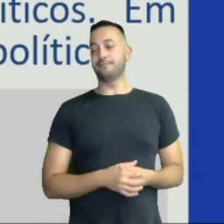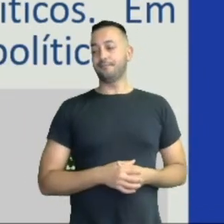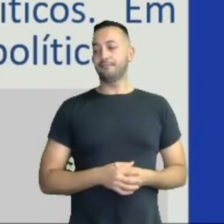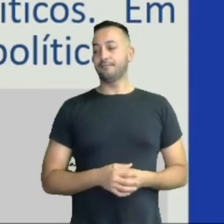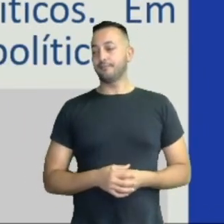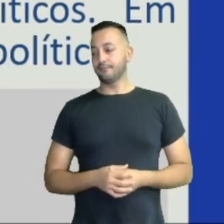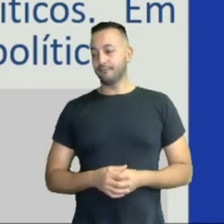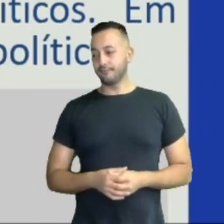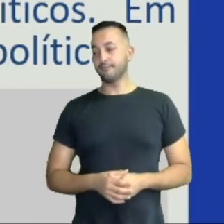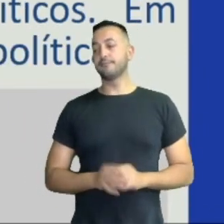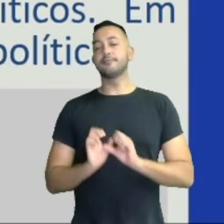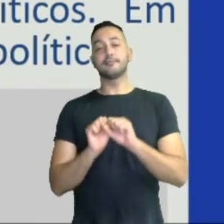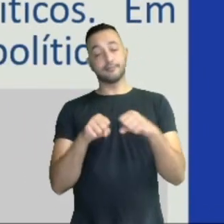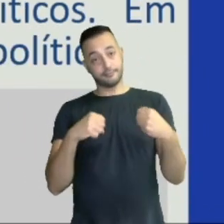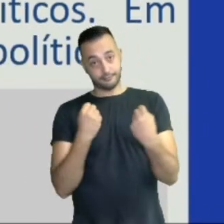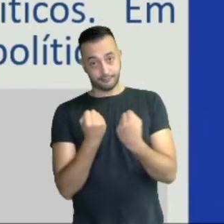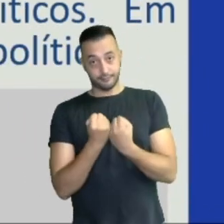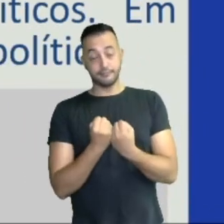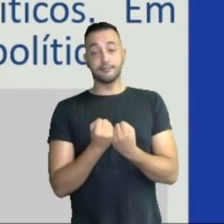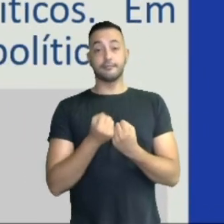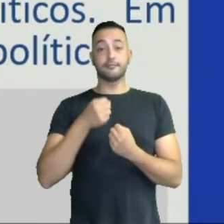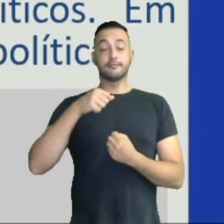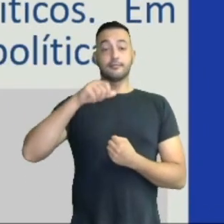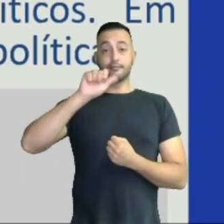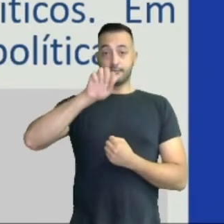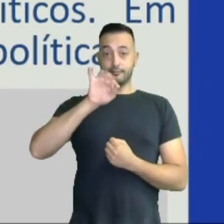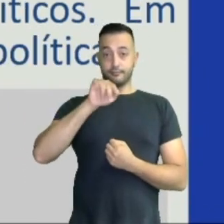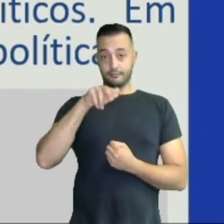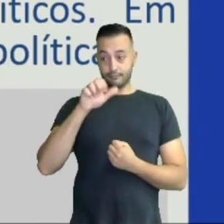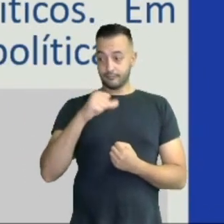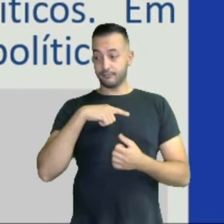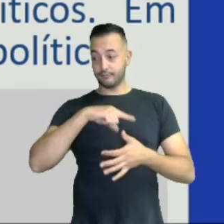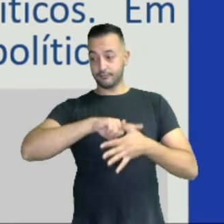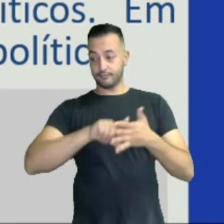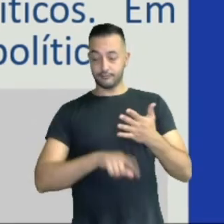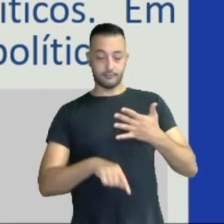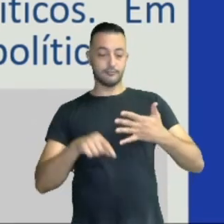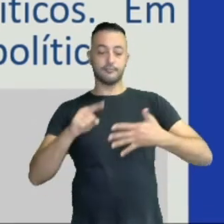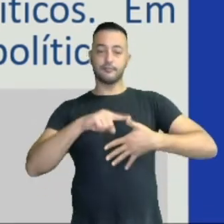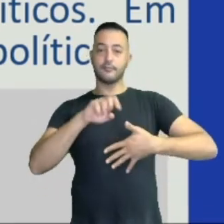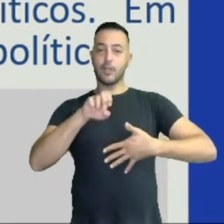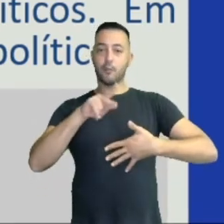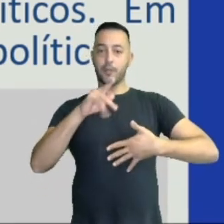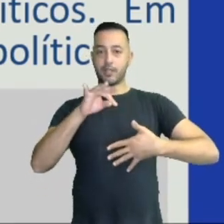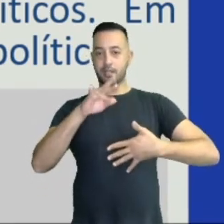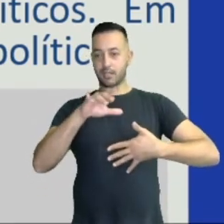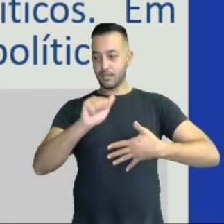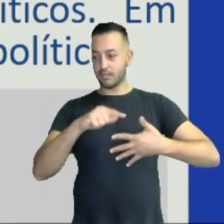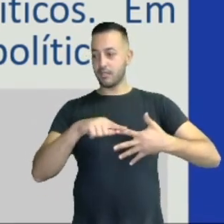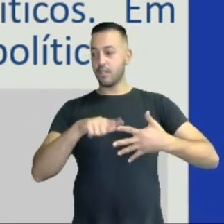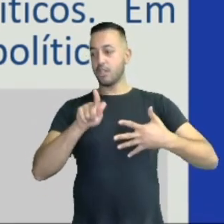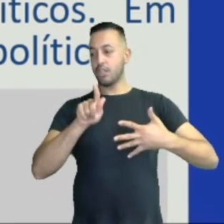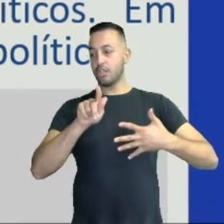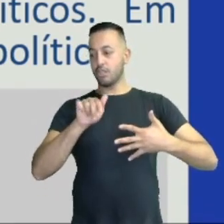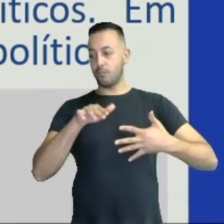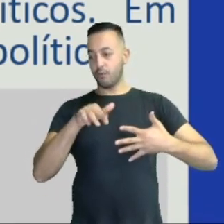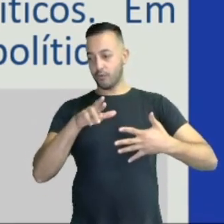Vamos lá. A sociedade de Atenas era dividida em 5 classes: eupátridas,